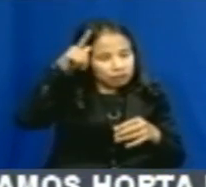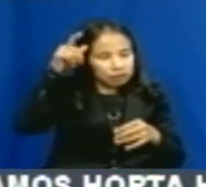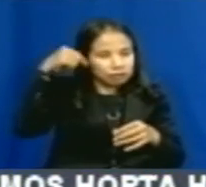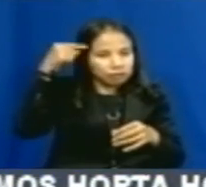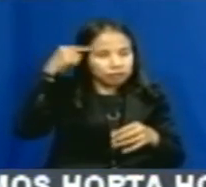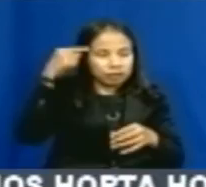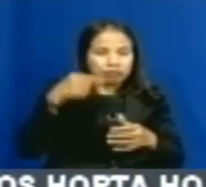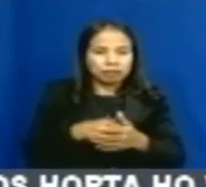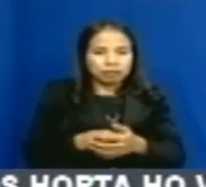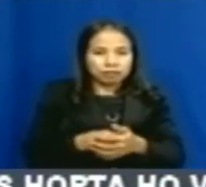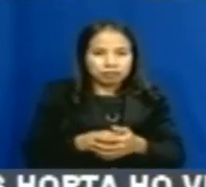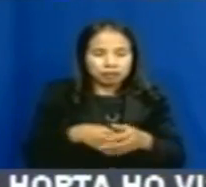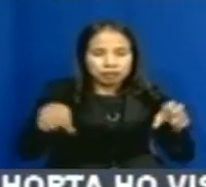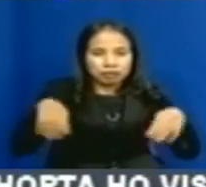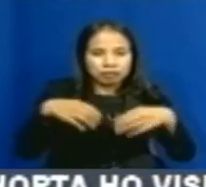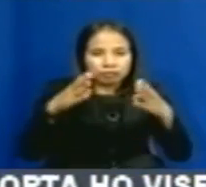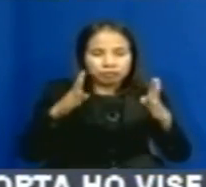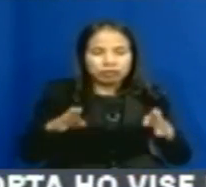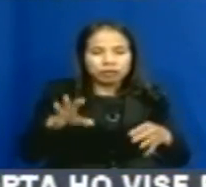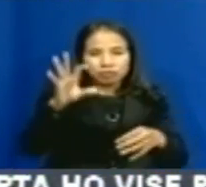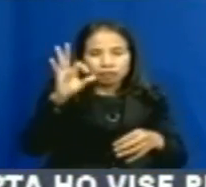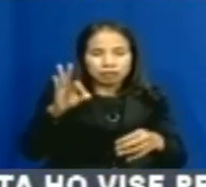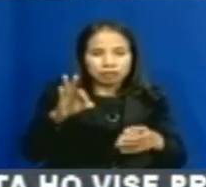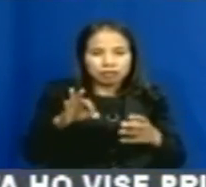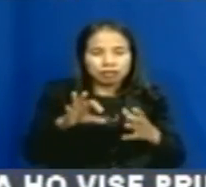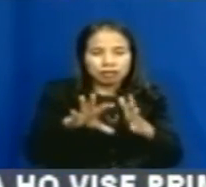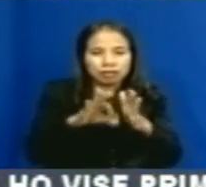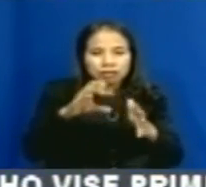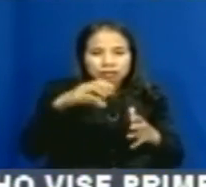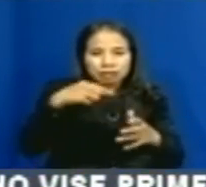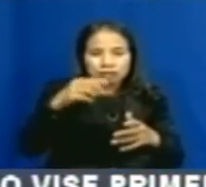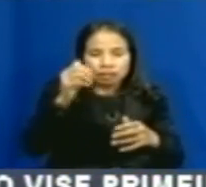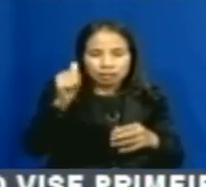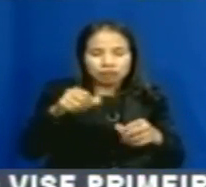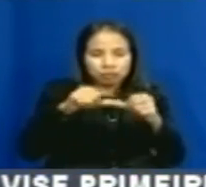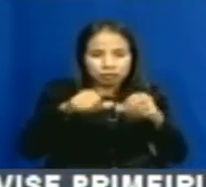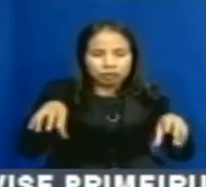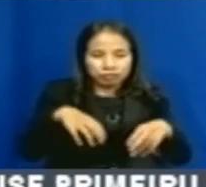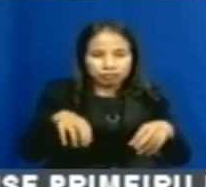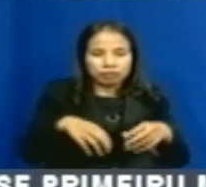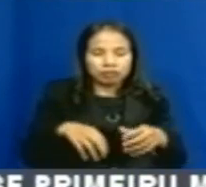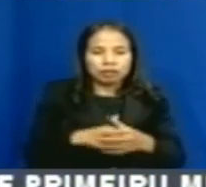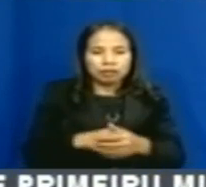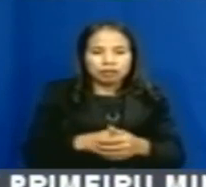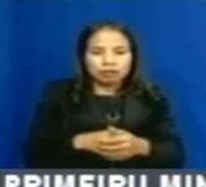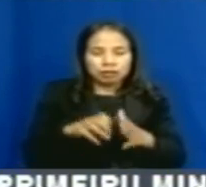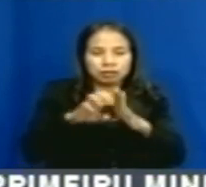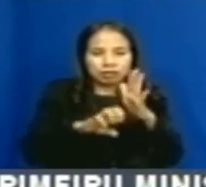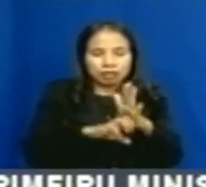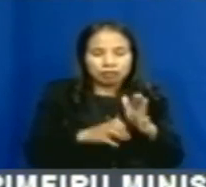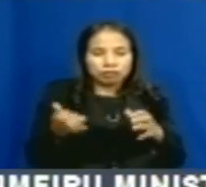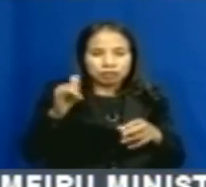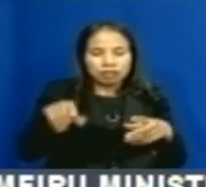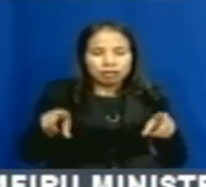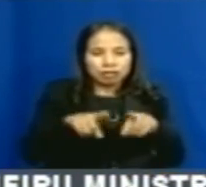governo. Profissionais senhores na INSEA retam grau A, onde continua serviço e a instituição Estado Cira, no lugar especialista e